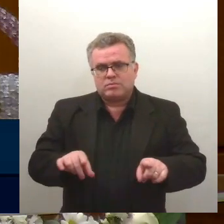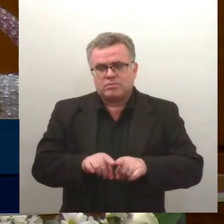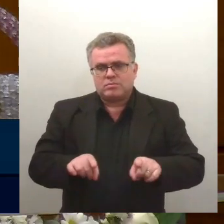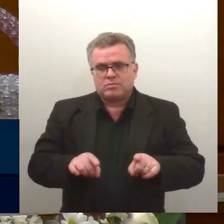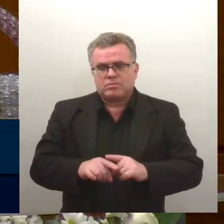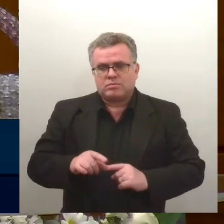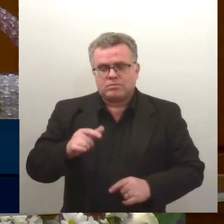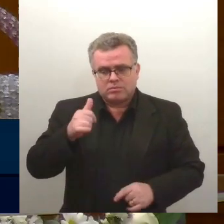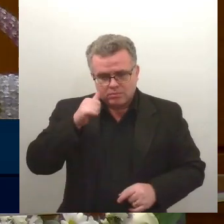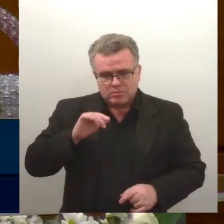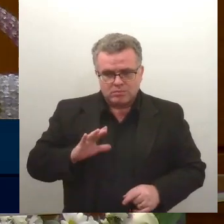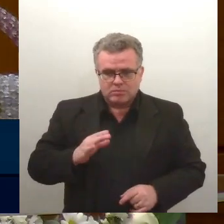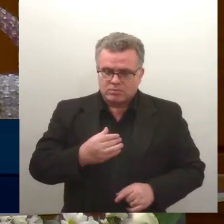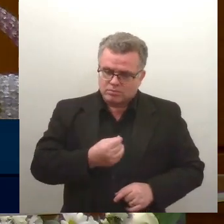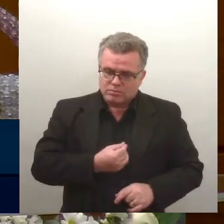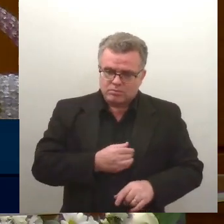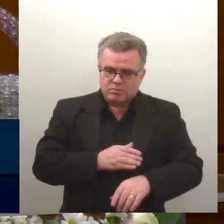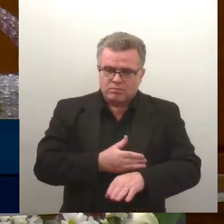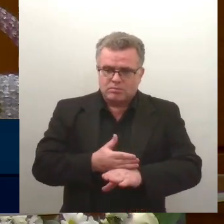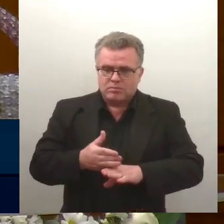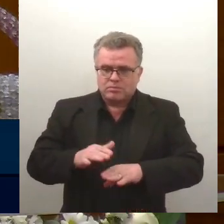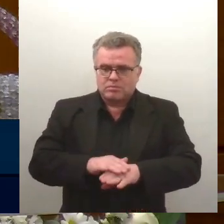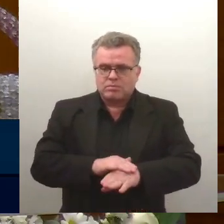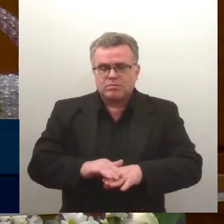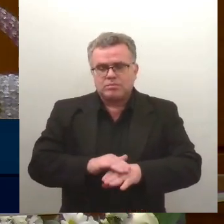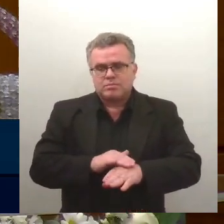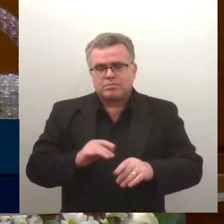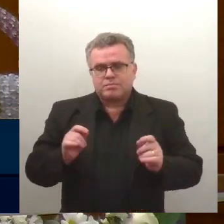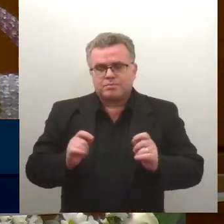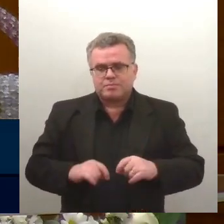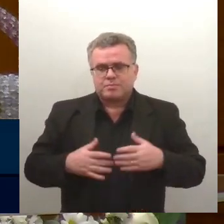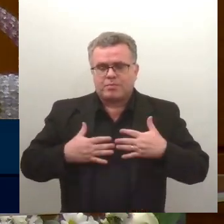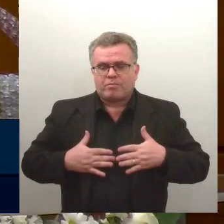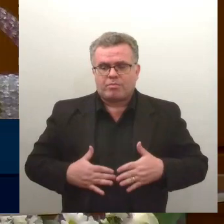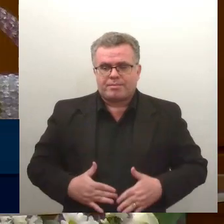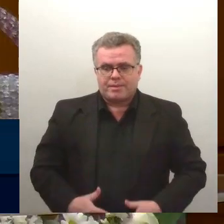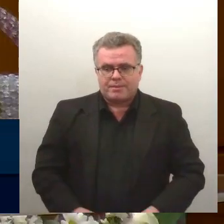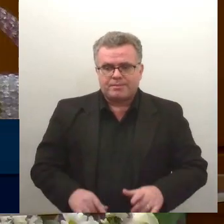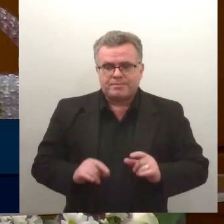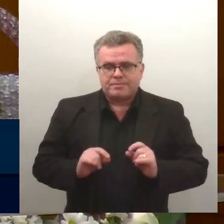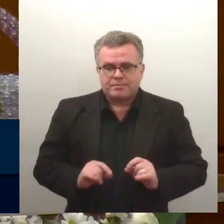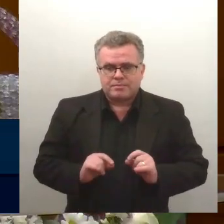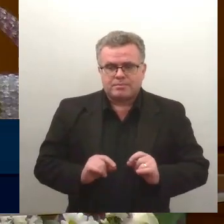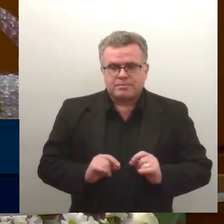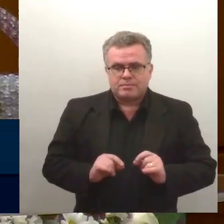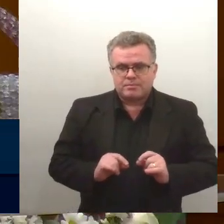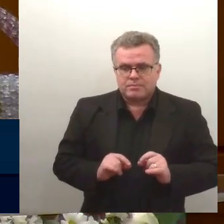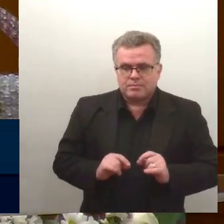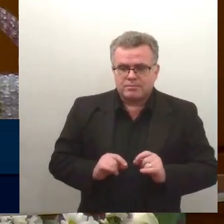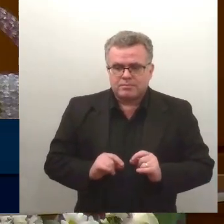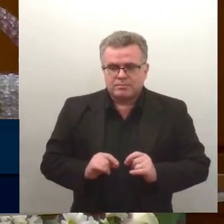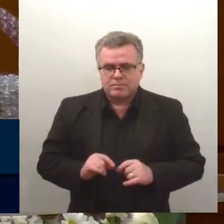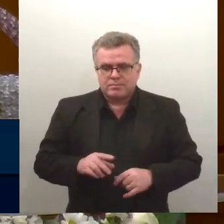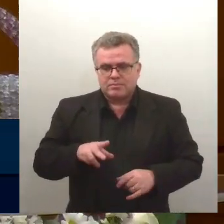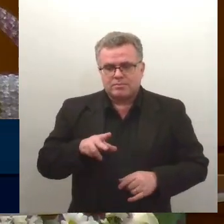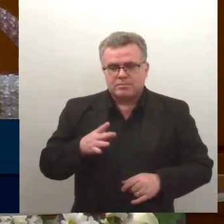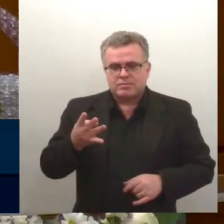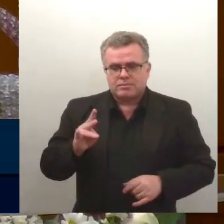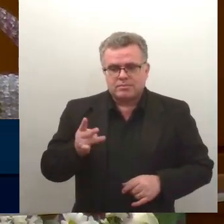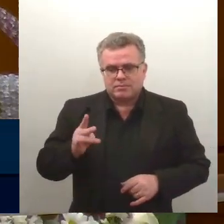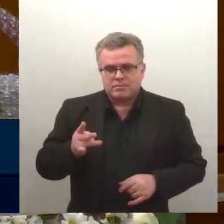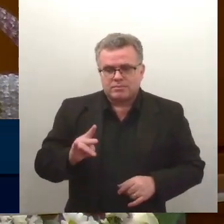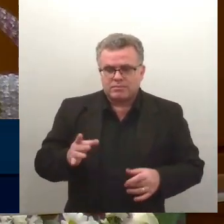branca, estou com vestido tipo uma noiva, quem sabe no dia dos namorados, namorada é